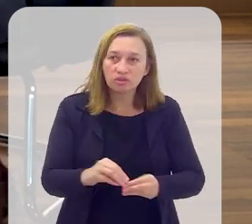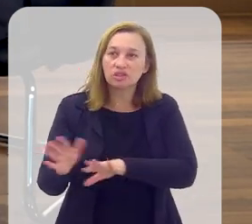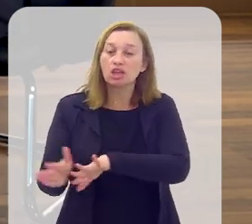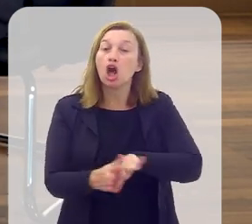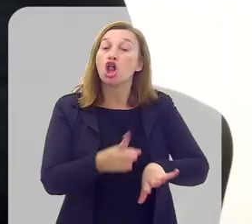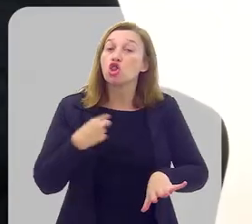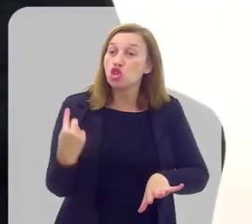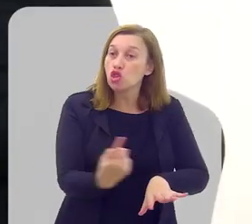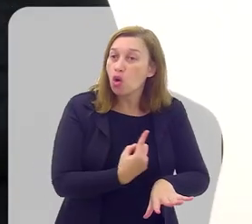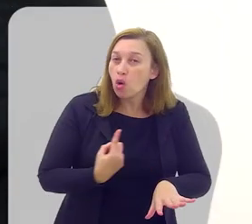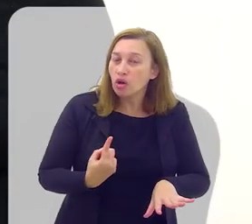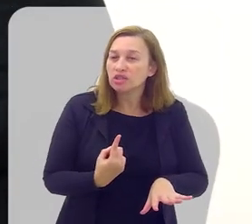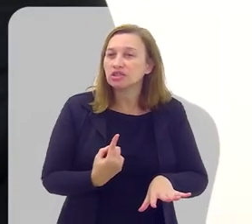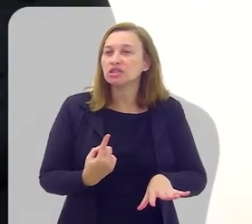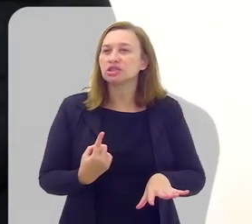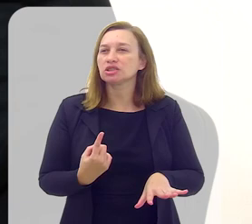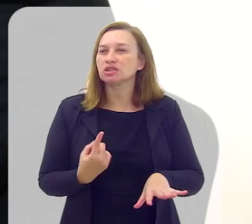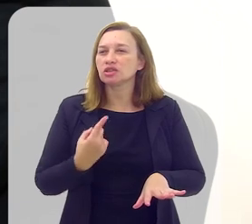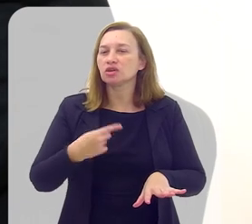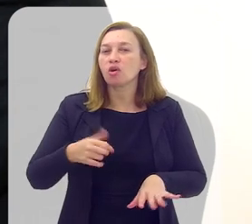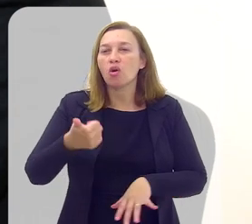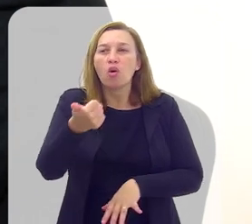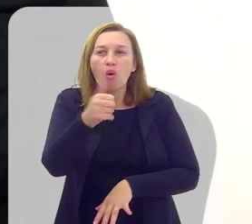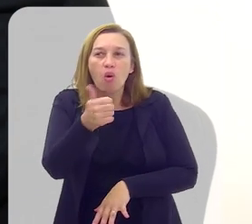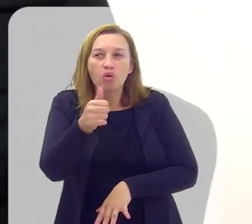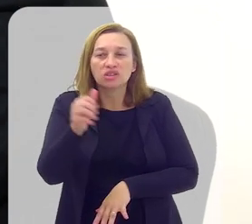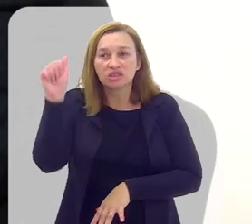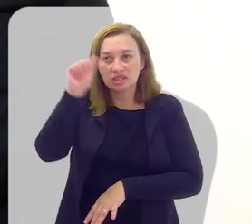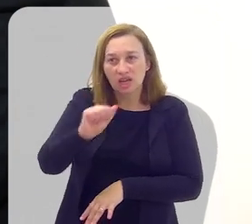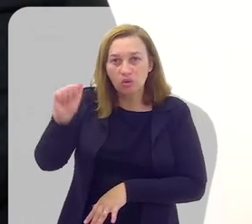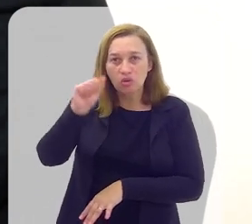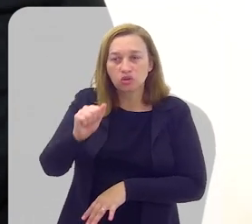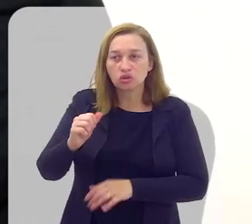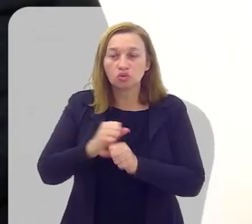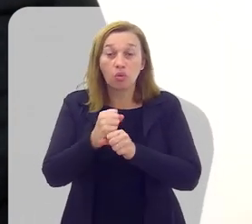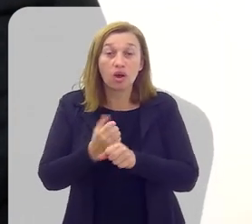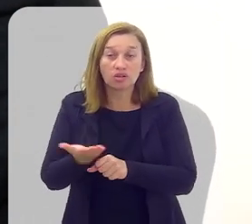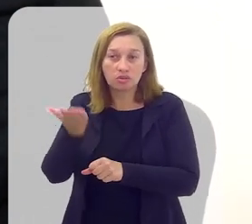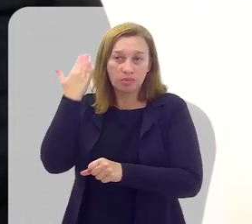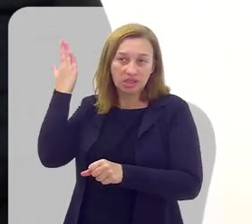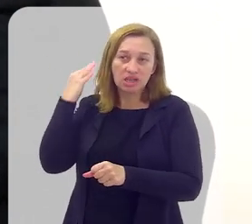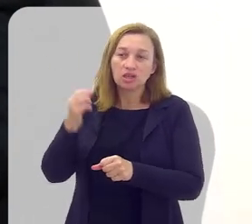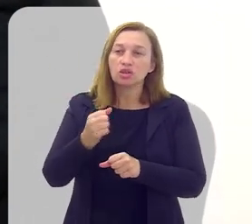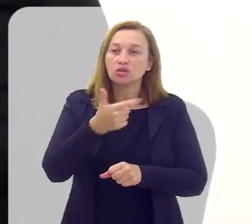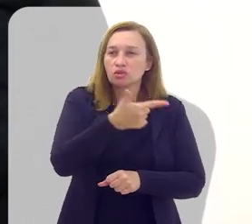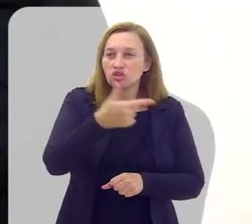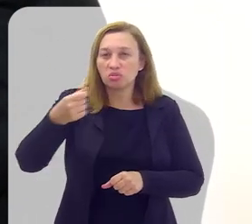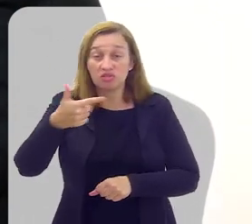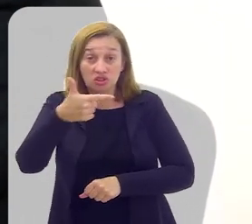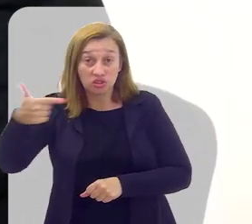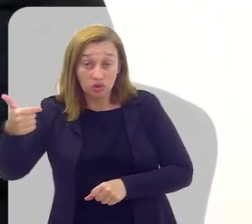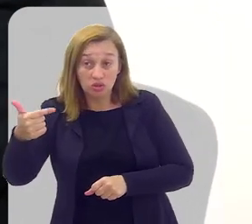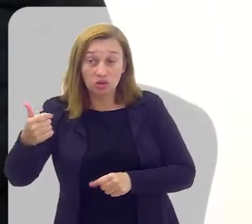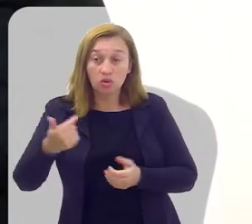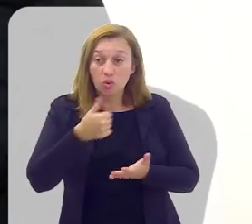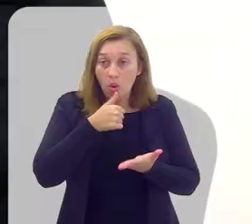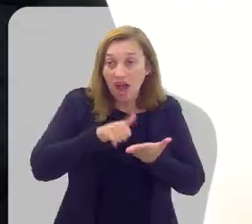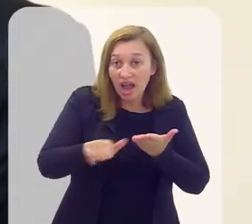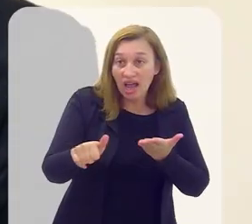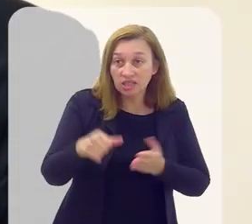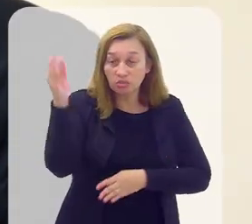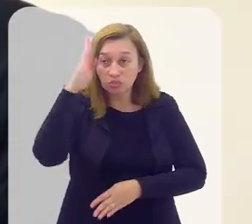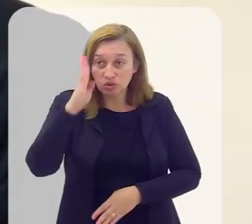concluir, nós participamos do 11 de agosto do ano passado, de 2022, com a Carta aos